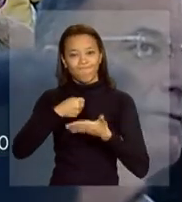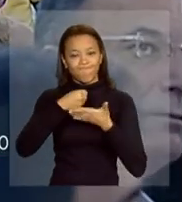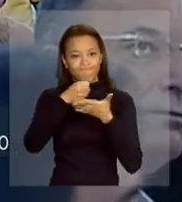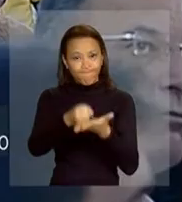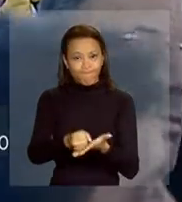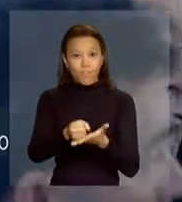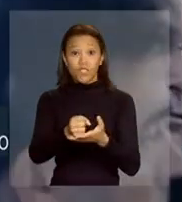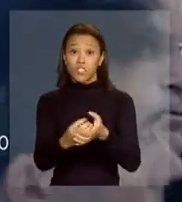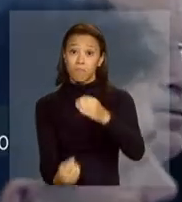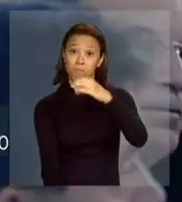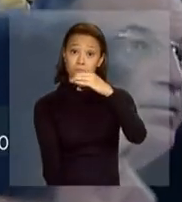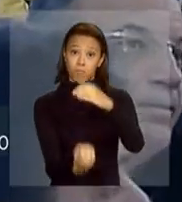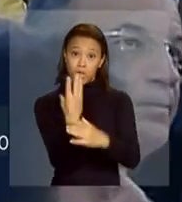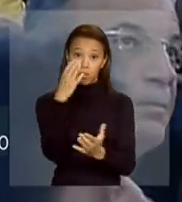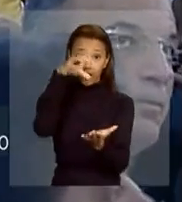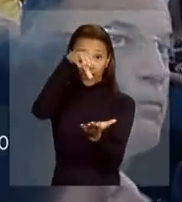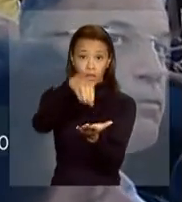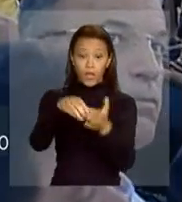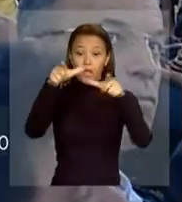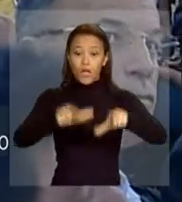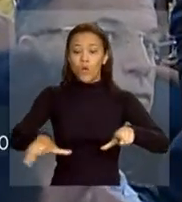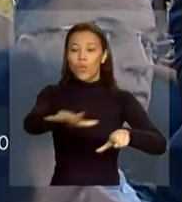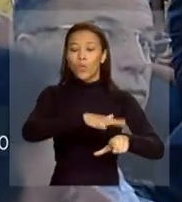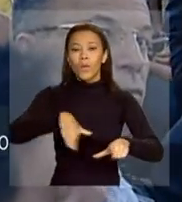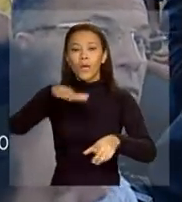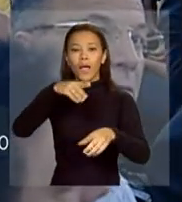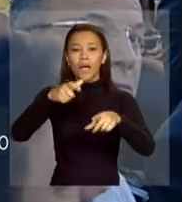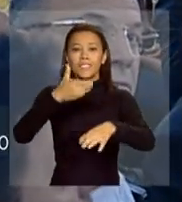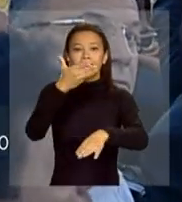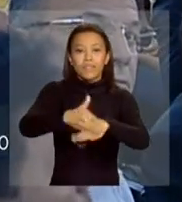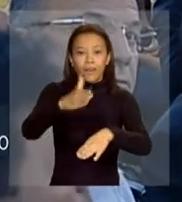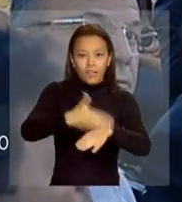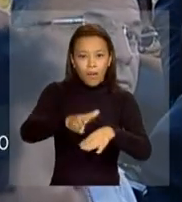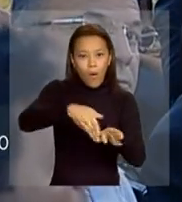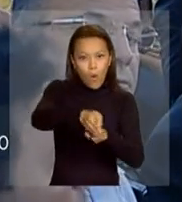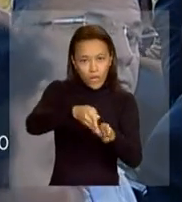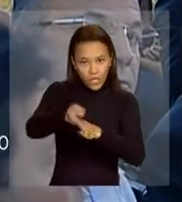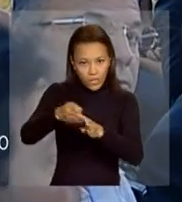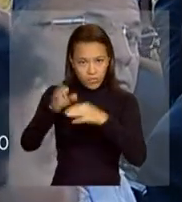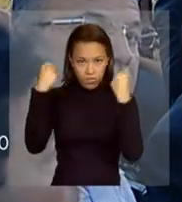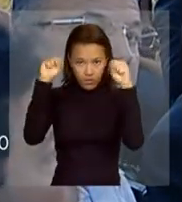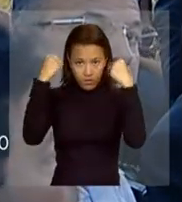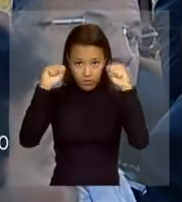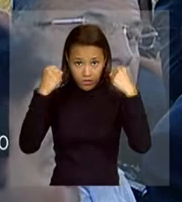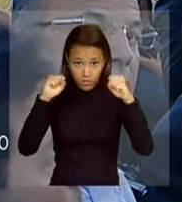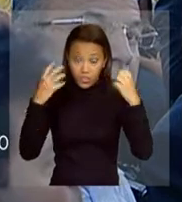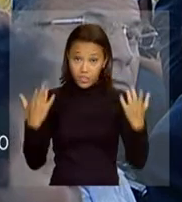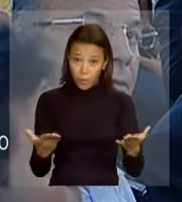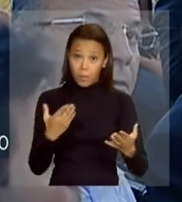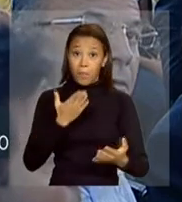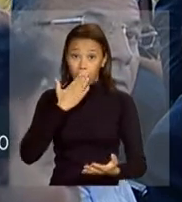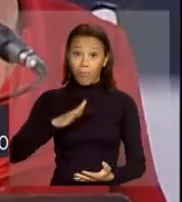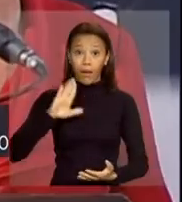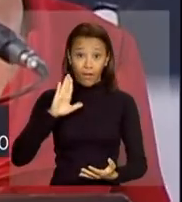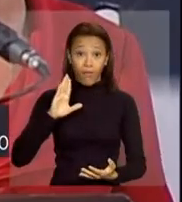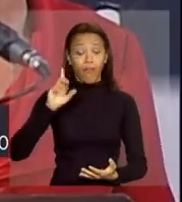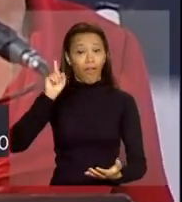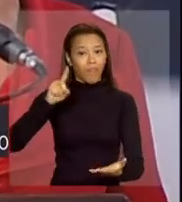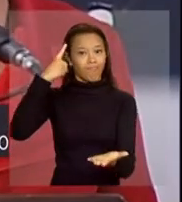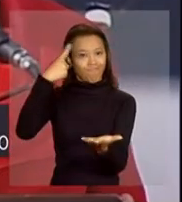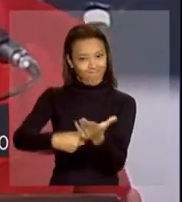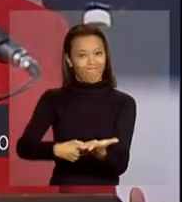implantação de um centro paraolímpico porque a palavra é dever nós devemos